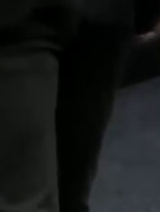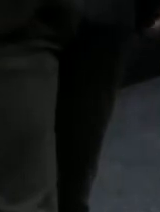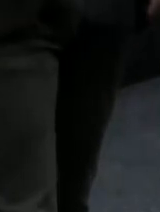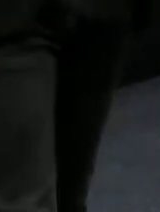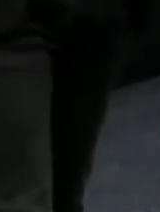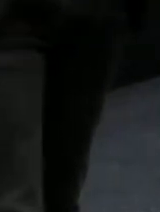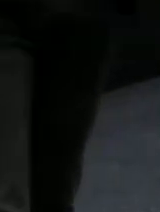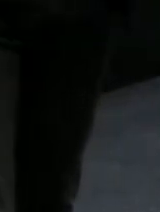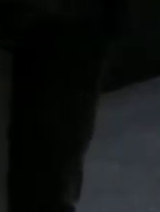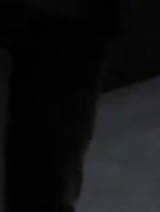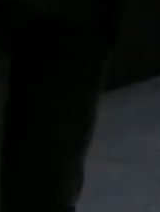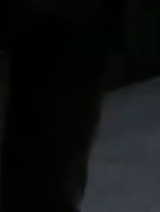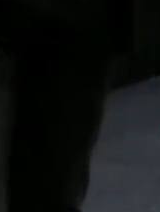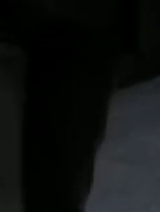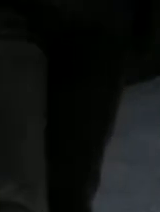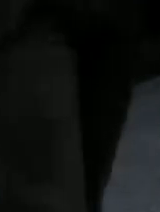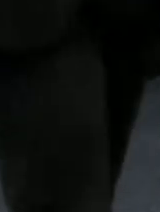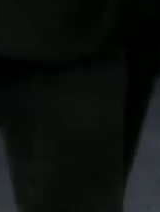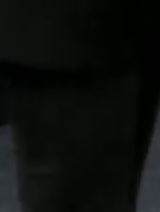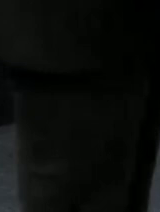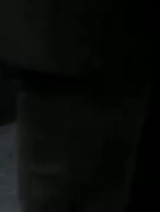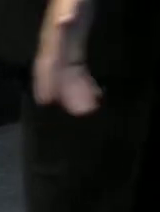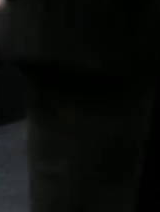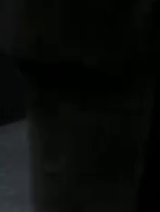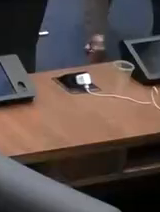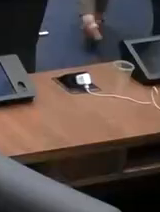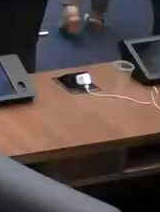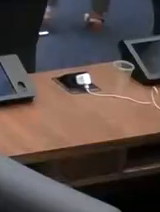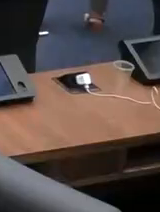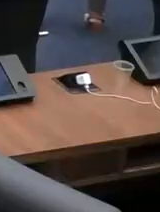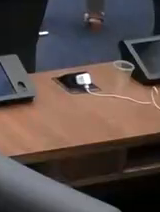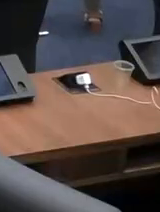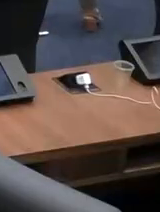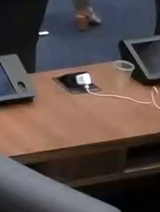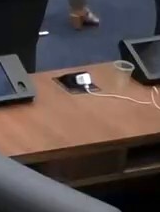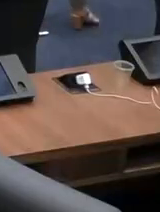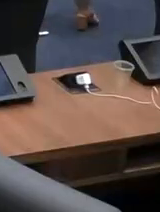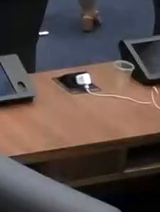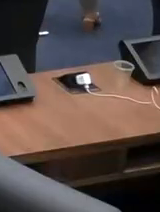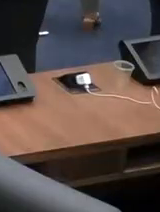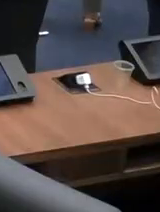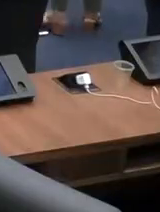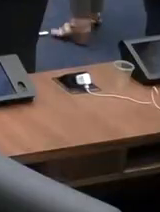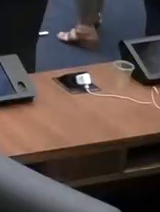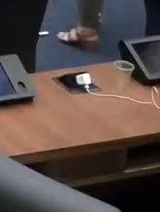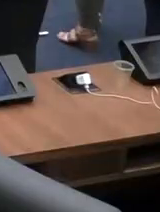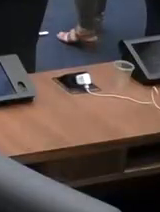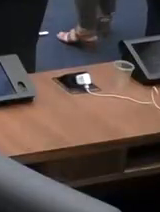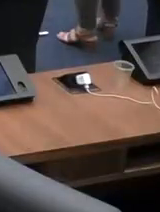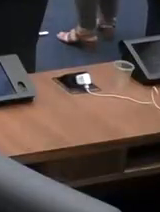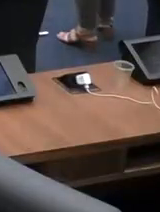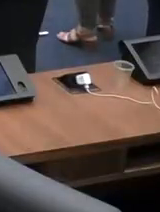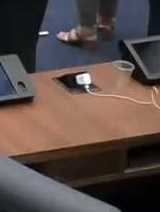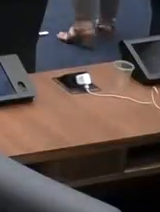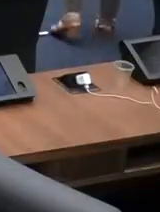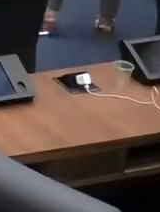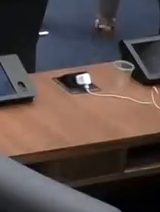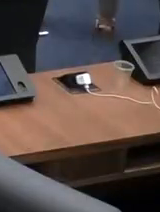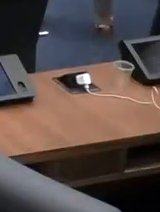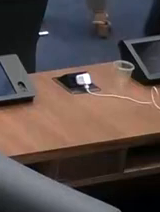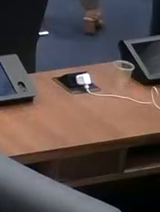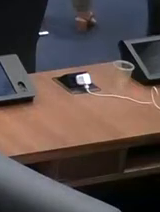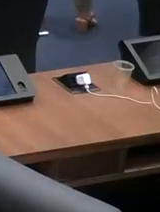CEDAE Me convida agora o Nobre Deputado Luiz Paulo por favor não é Genilson Genilson